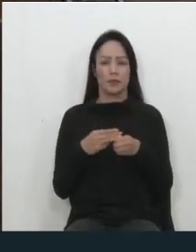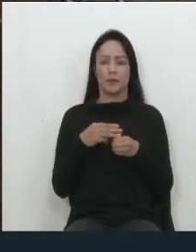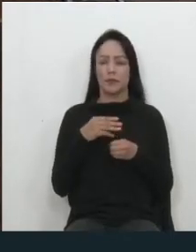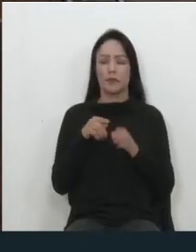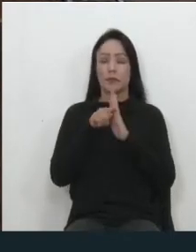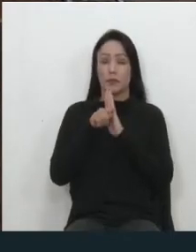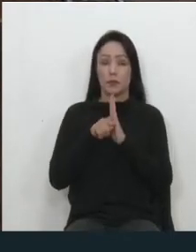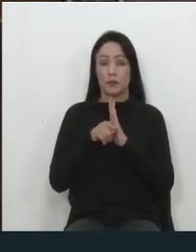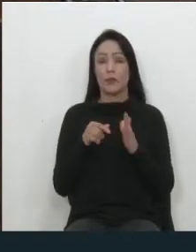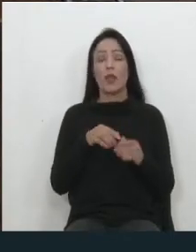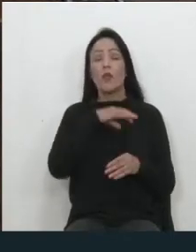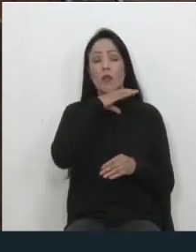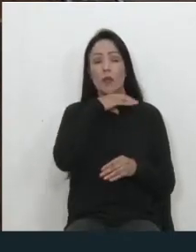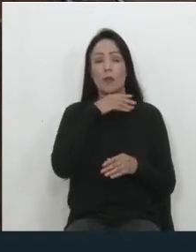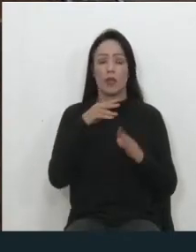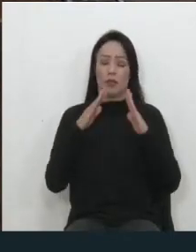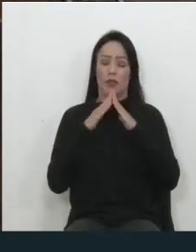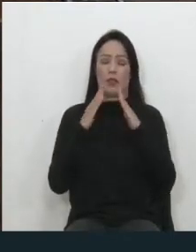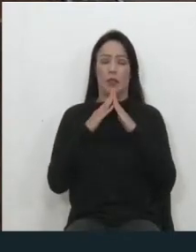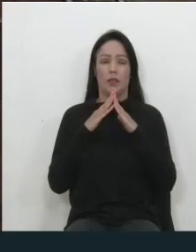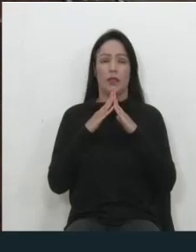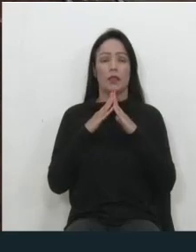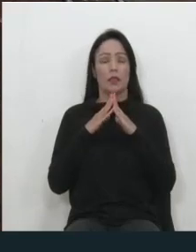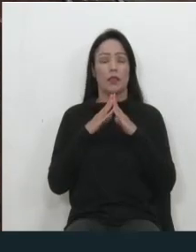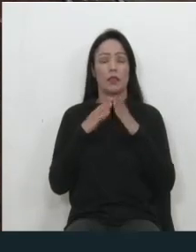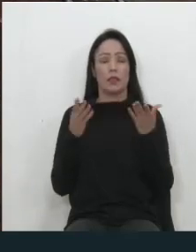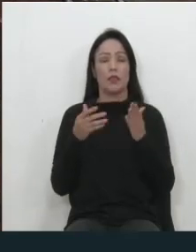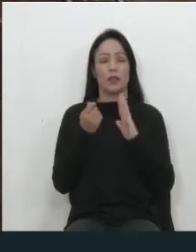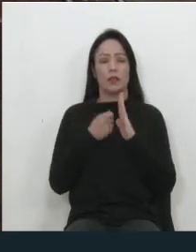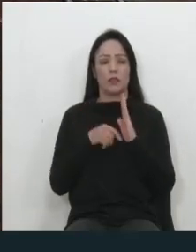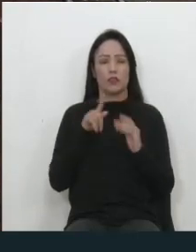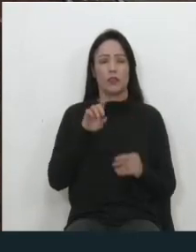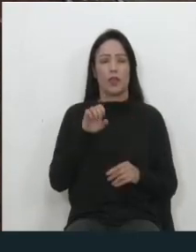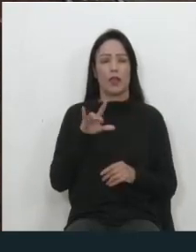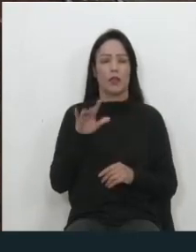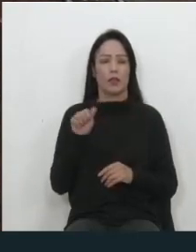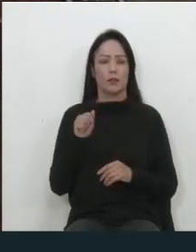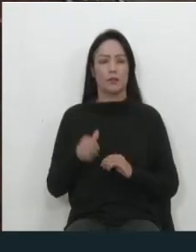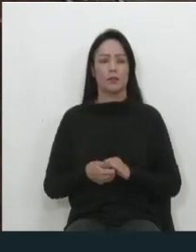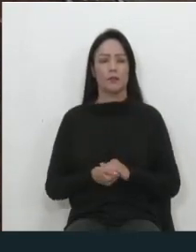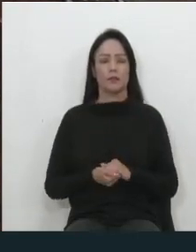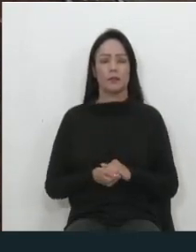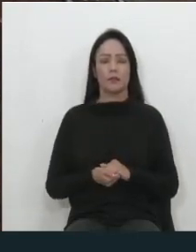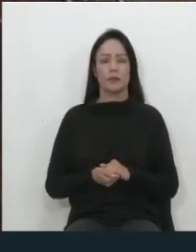Animais Domésticos, SENAD. Autor, vereador Geleia Protetor.